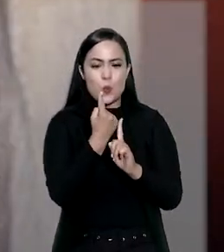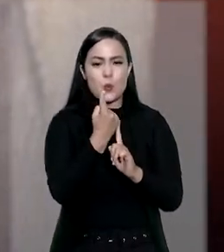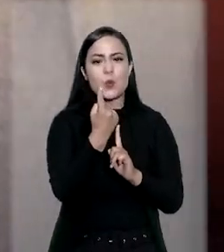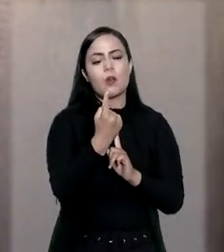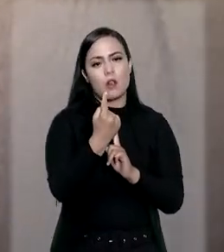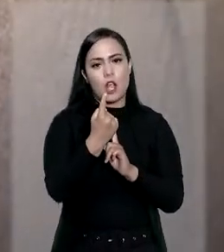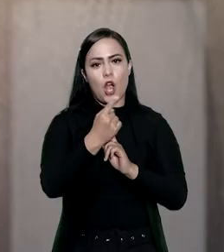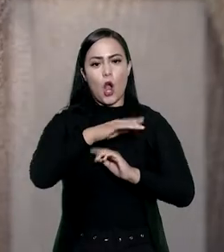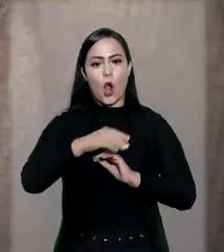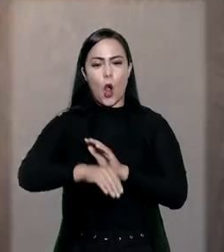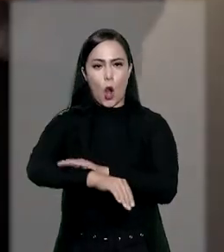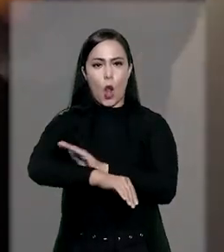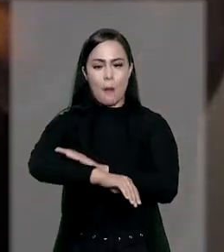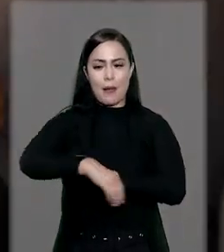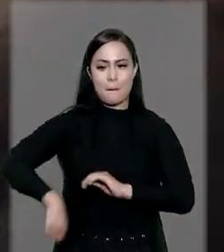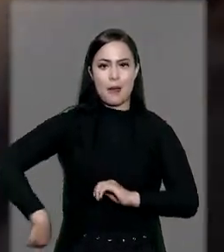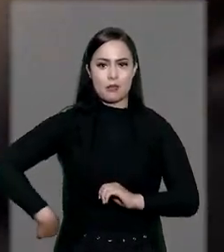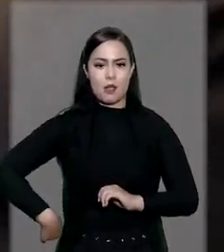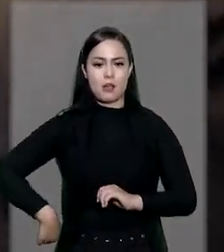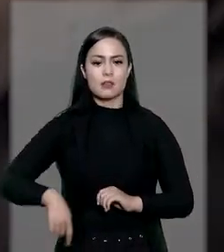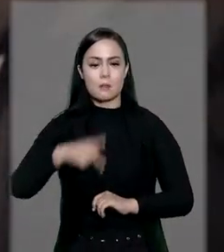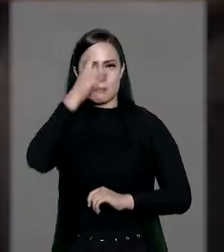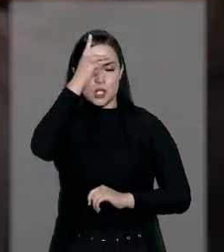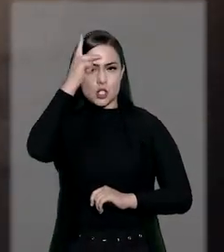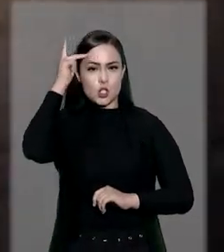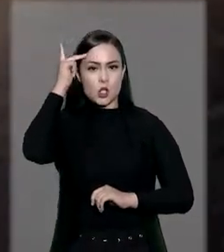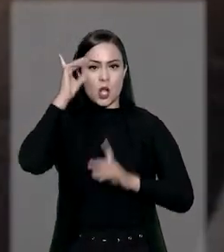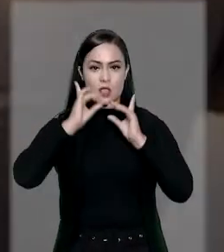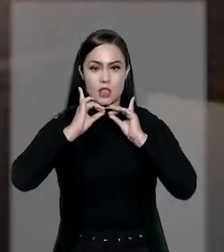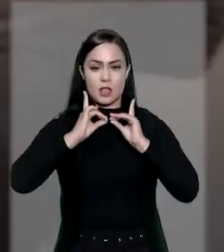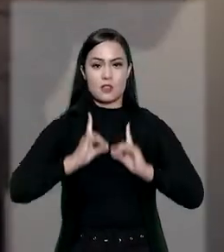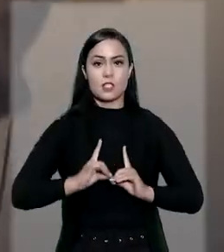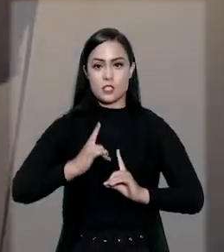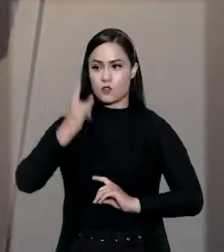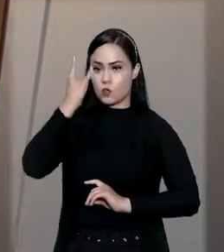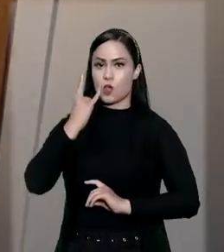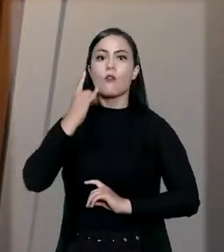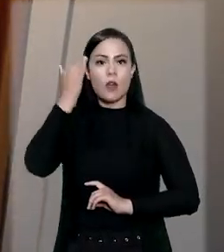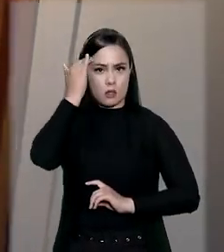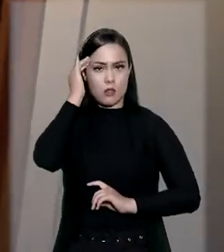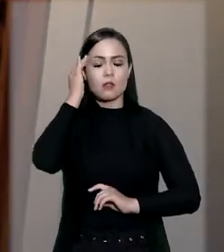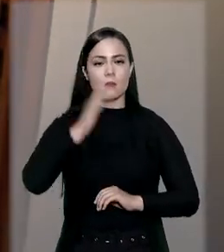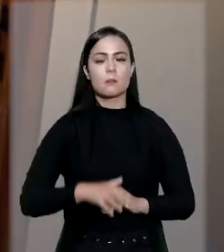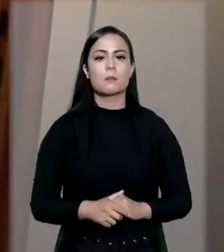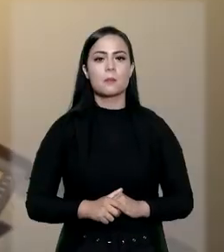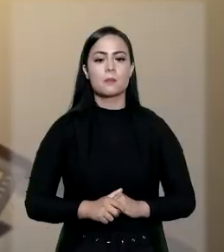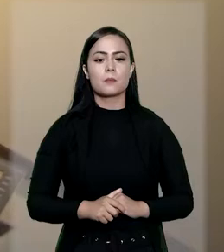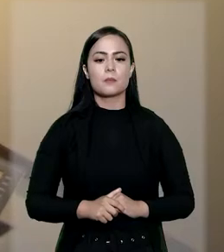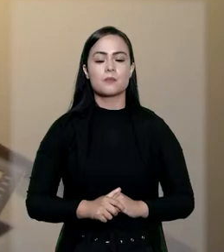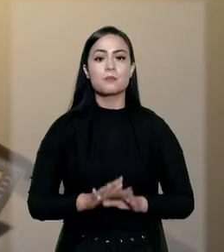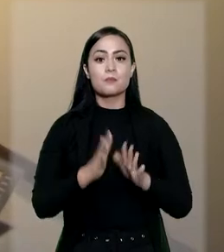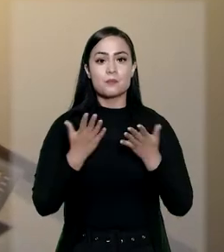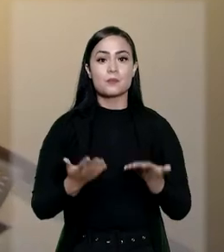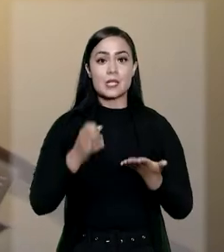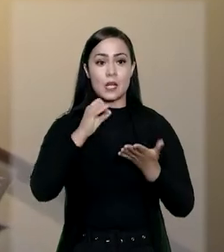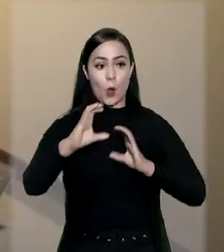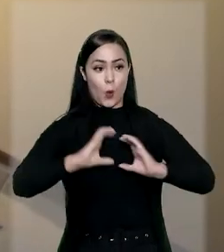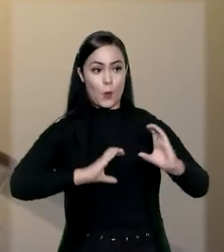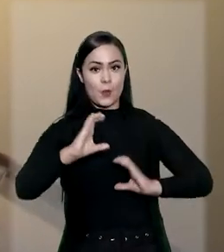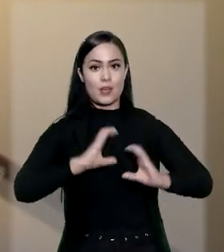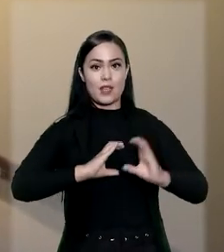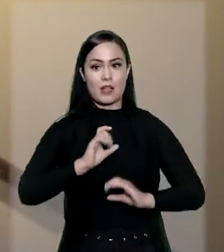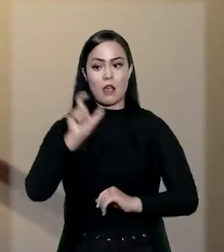cada vez, coloque o seu braço para trás. A pessoa com deficiência visual vai entender o recado. Aliás,